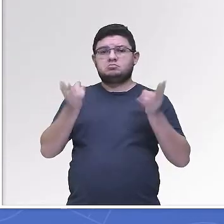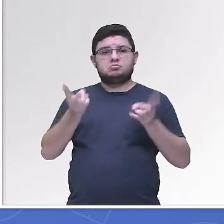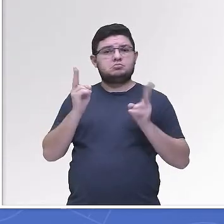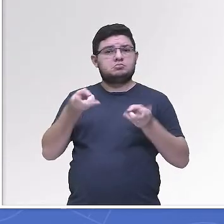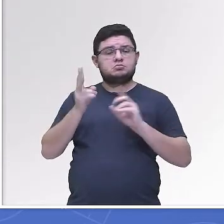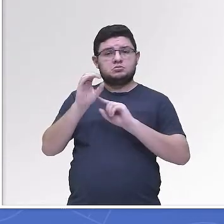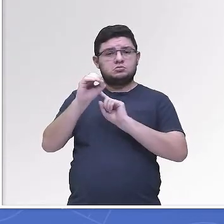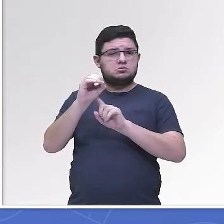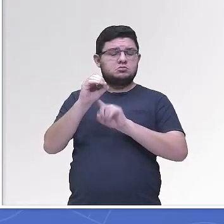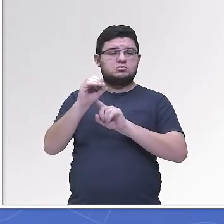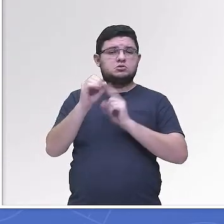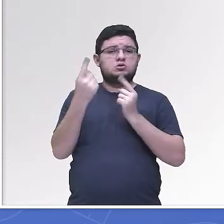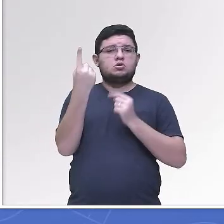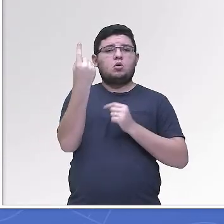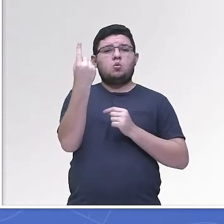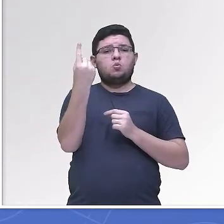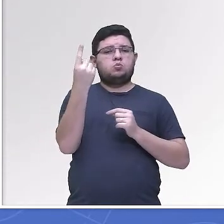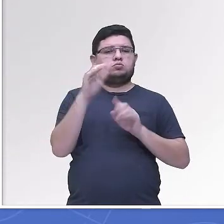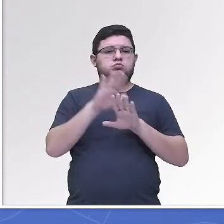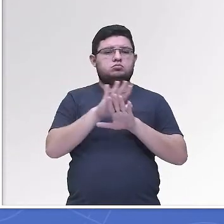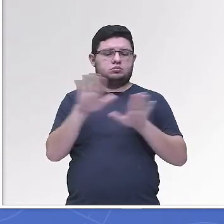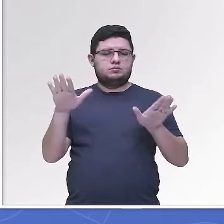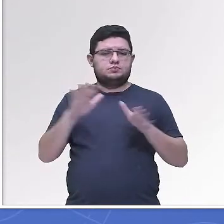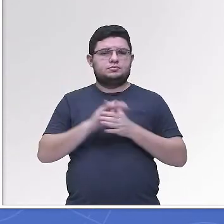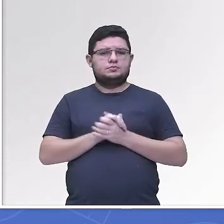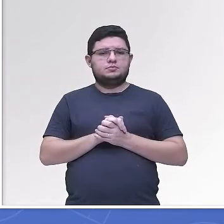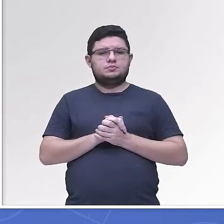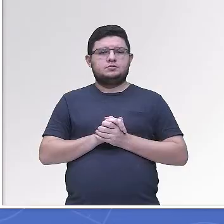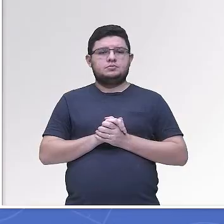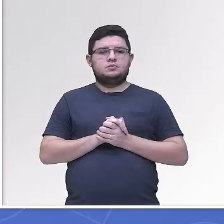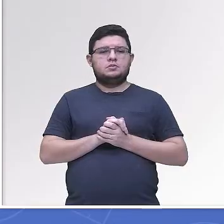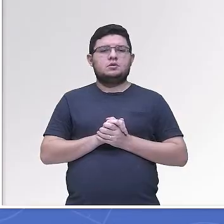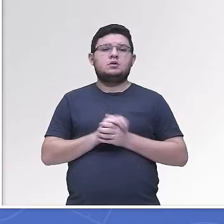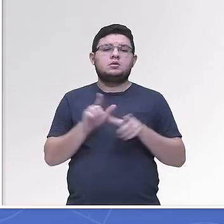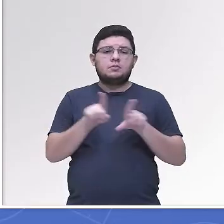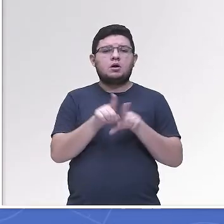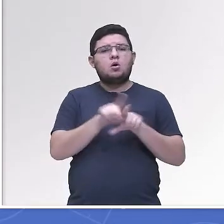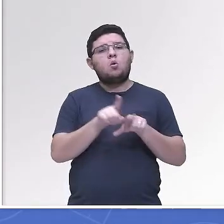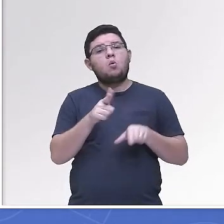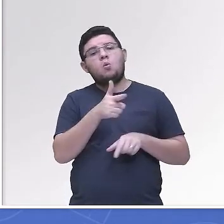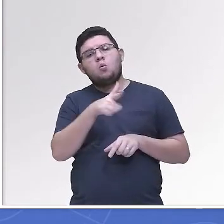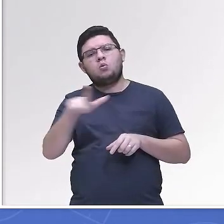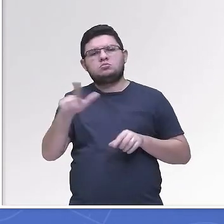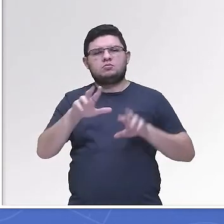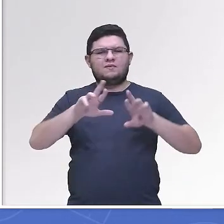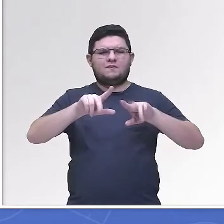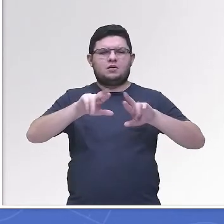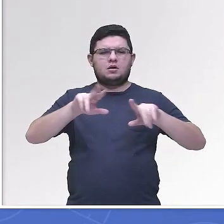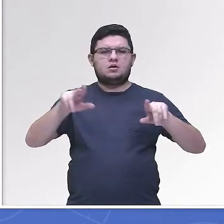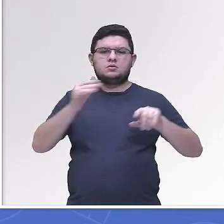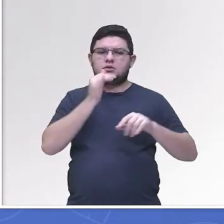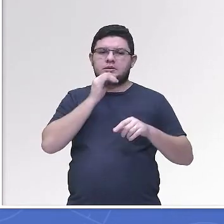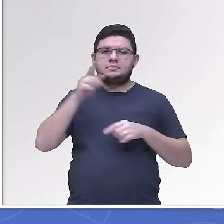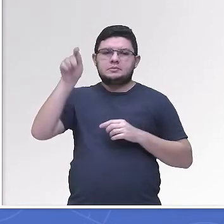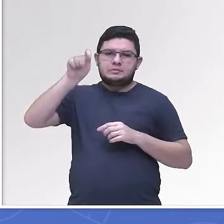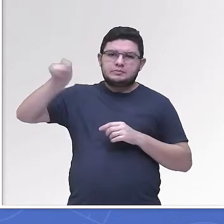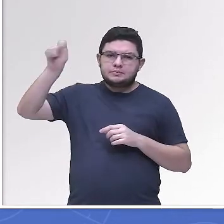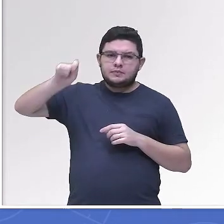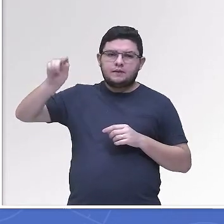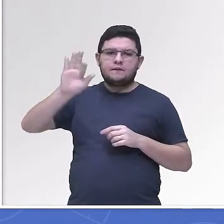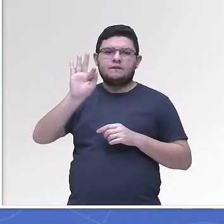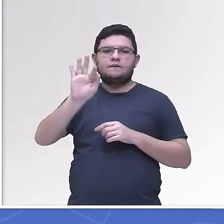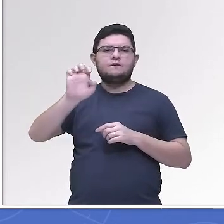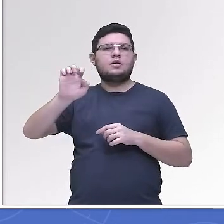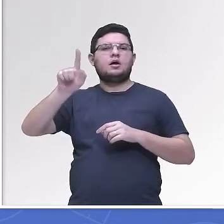formadas pelo mesmo elemento químico e muitas outras substâncias. Estou escrevendo aqui, ó. O